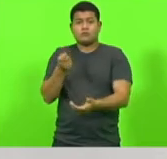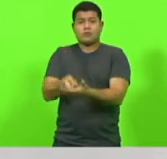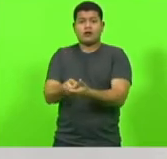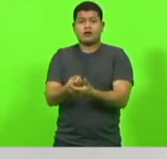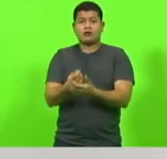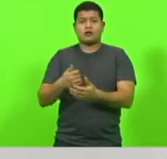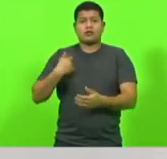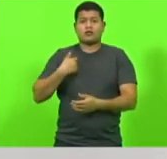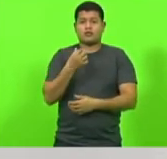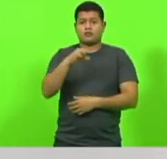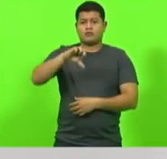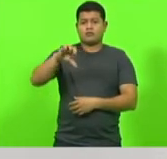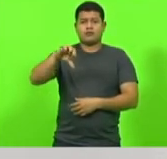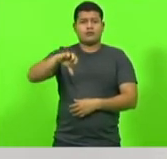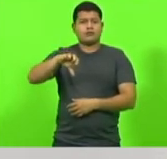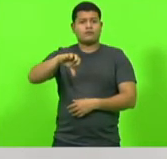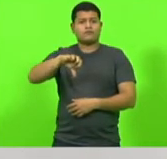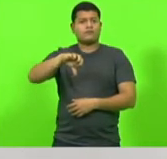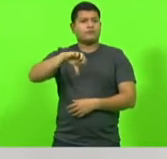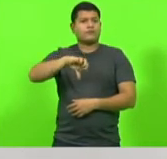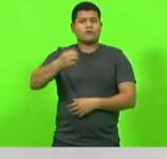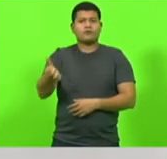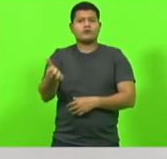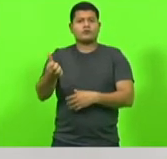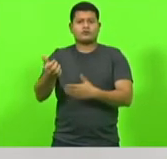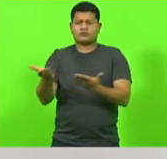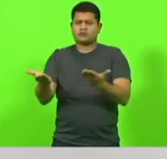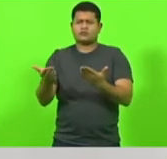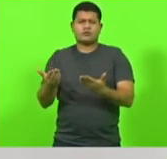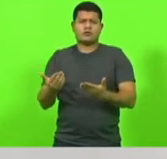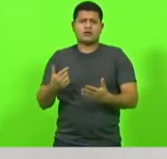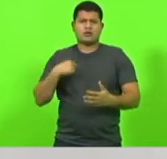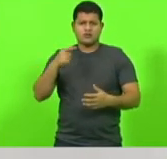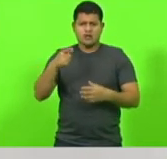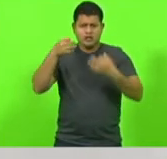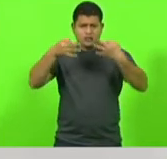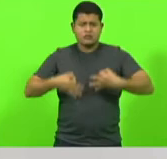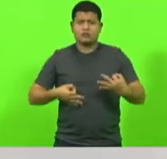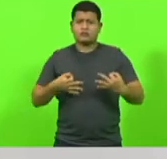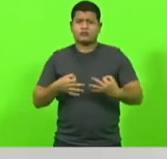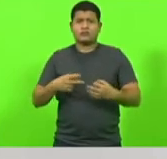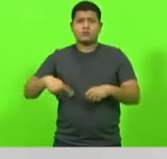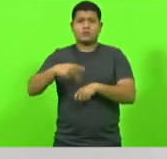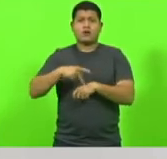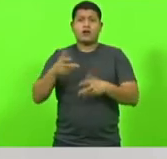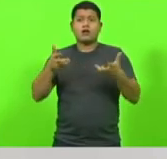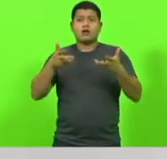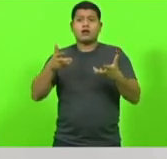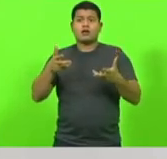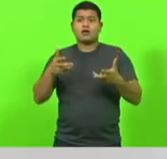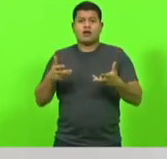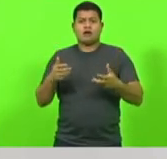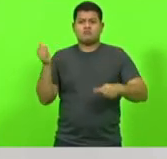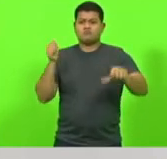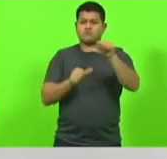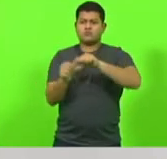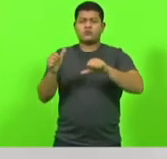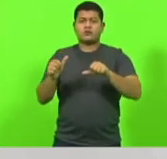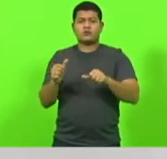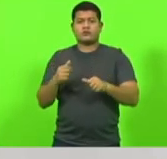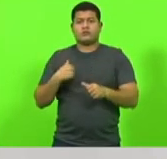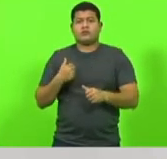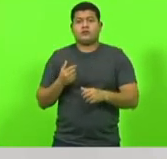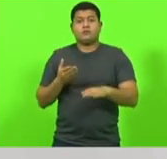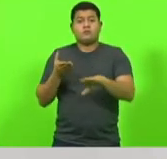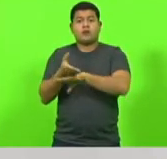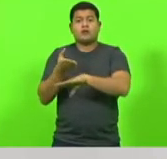senhores, isso não é normal. Isso não é digno de um país que pretende um dia ser um país de primeiro mundo. Não é digno.